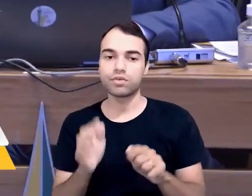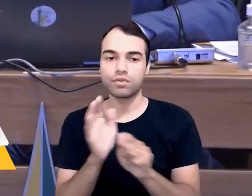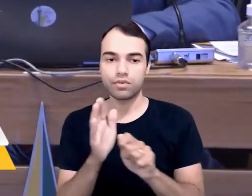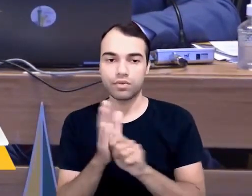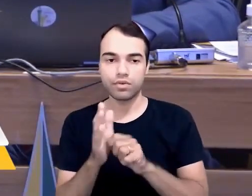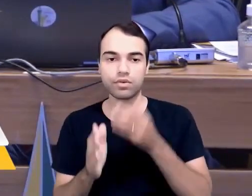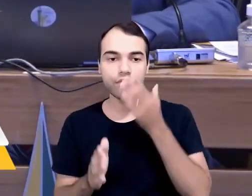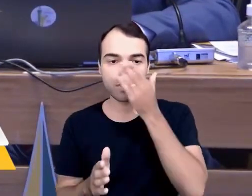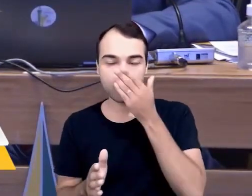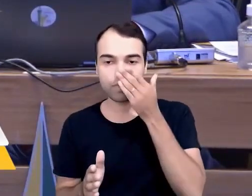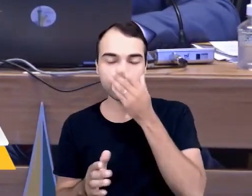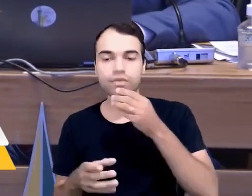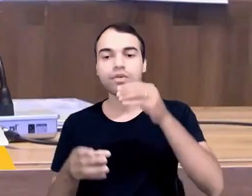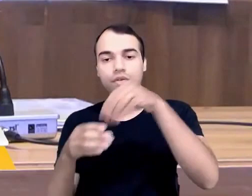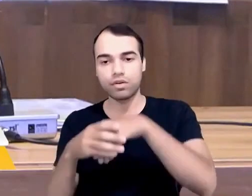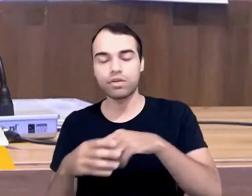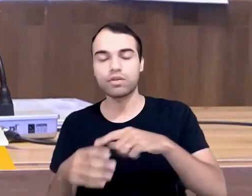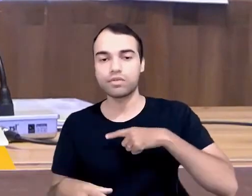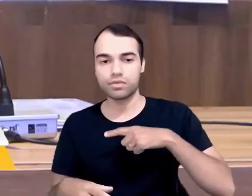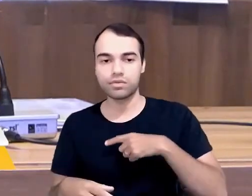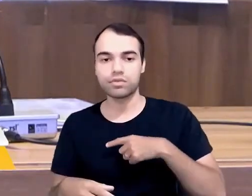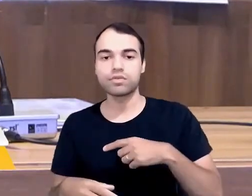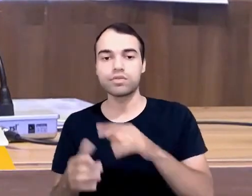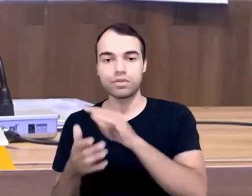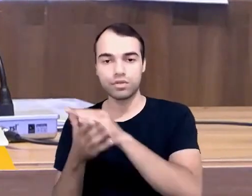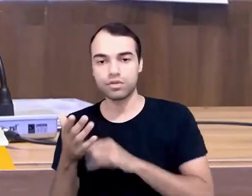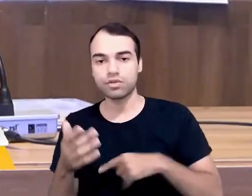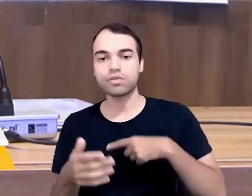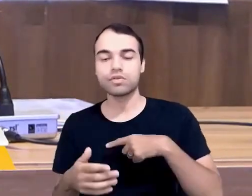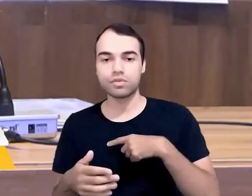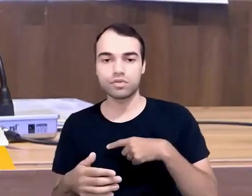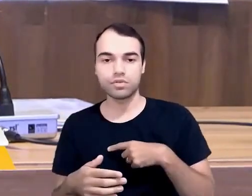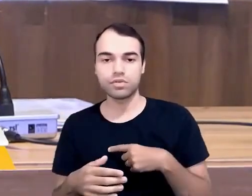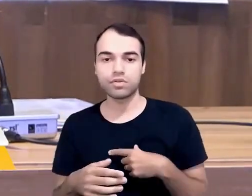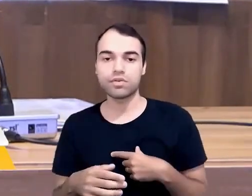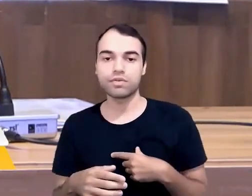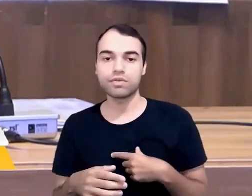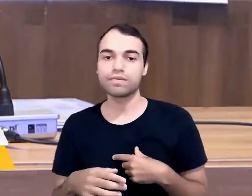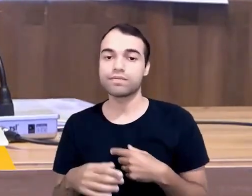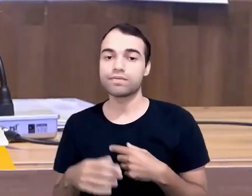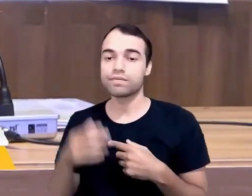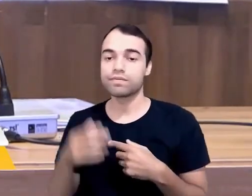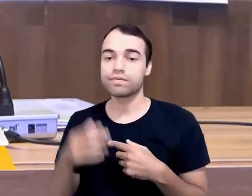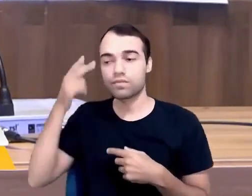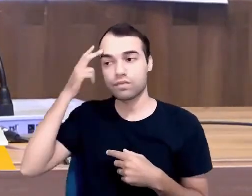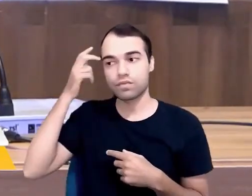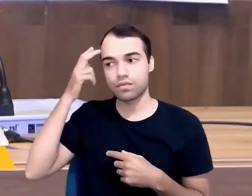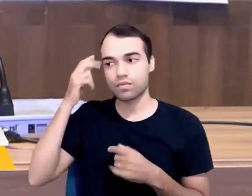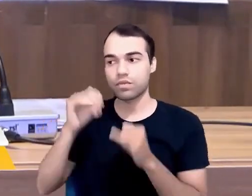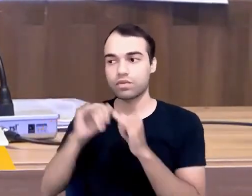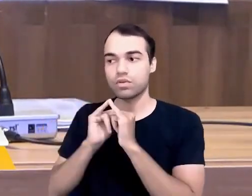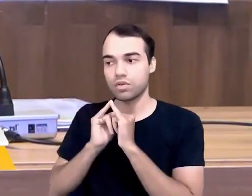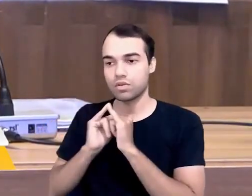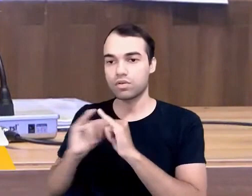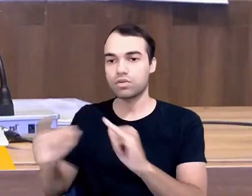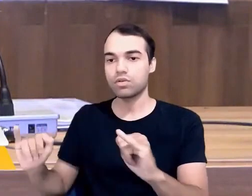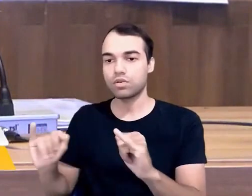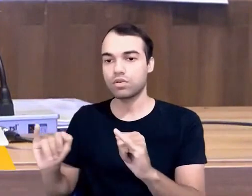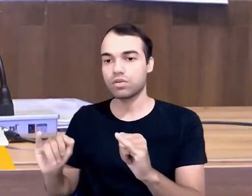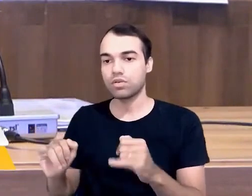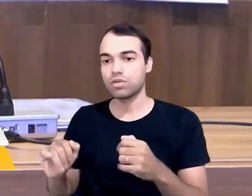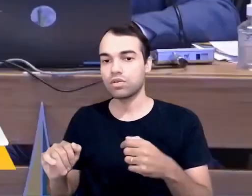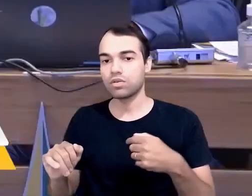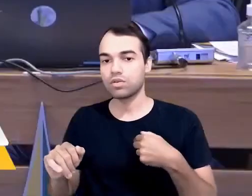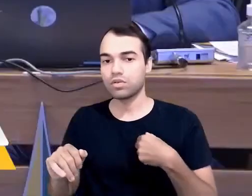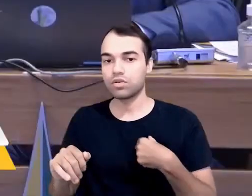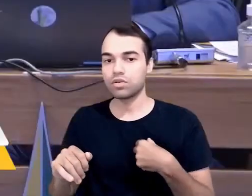documento? Eu tenho ele. Não. Normalmente, esse tipo de documento tramita na inteligência. Como eu disse para o senhor, eu não faço parte do A canal de senhora